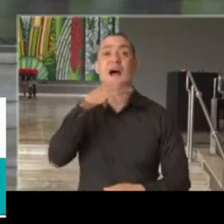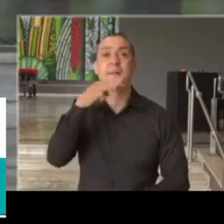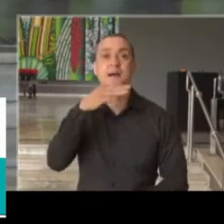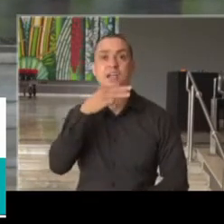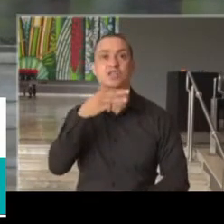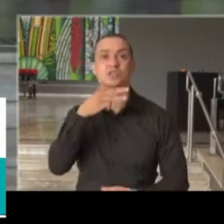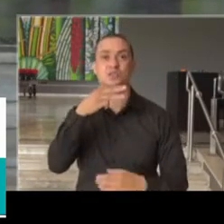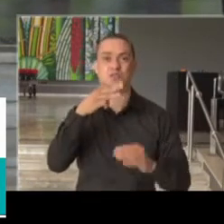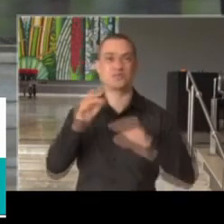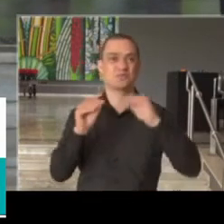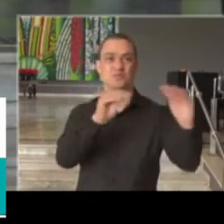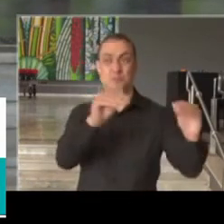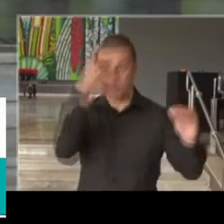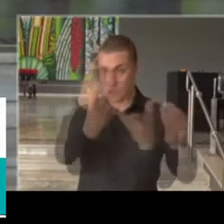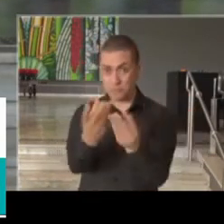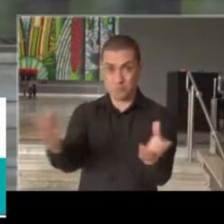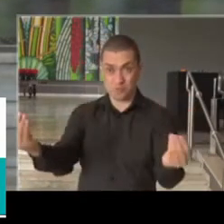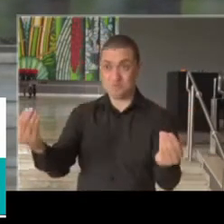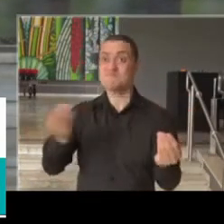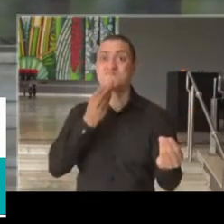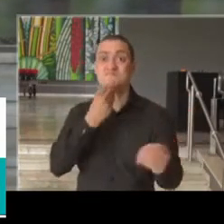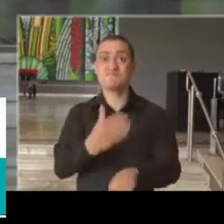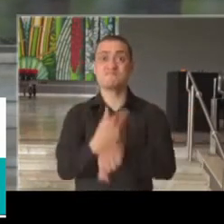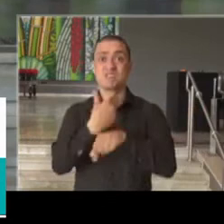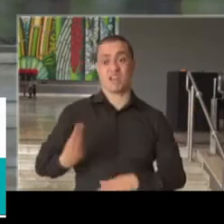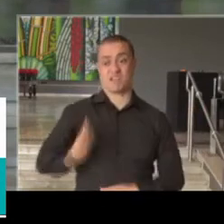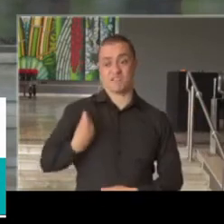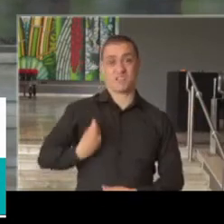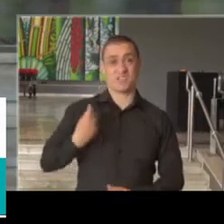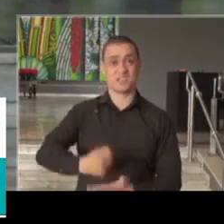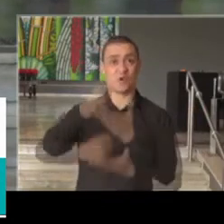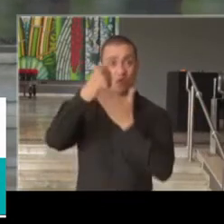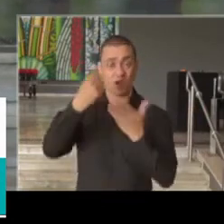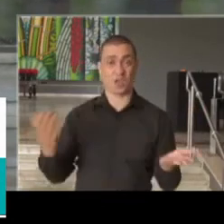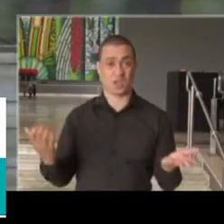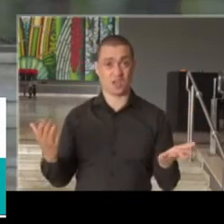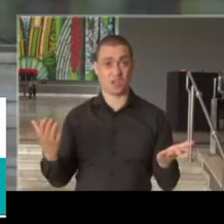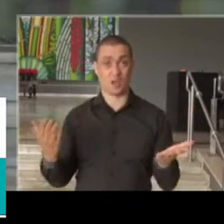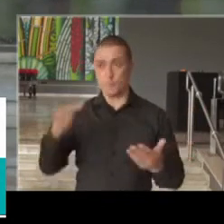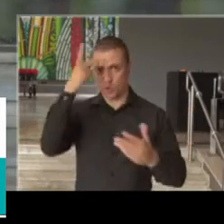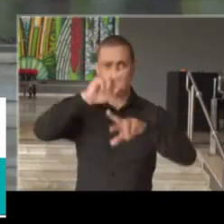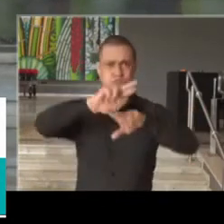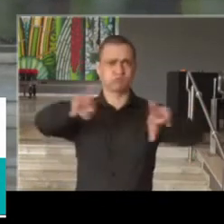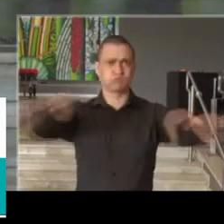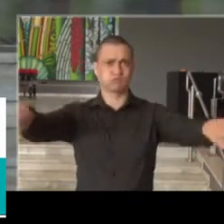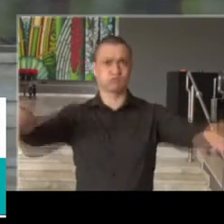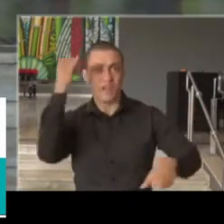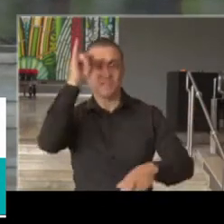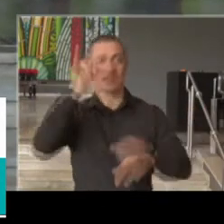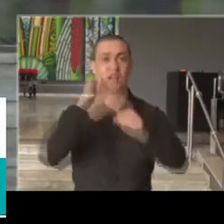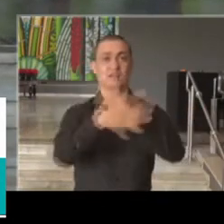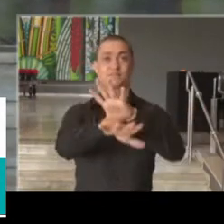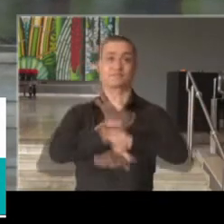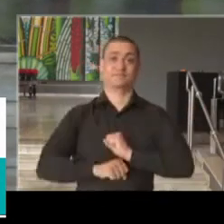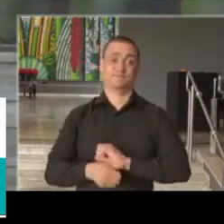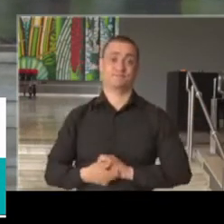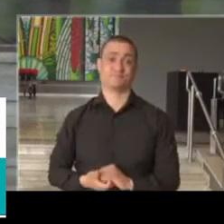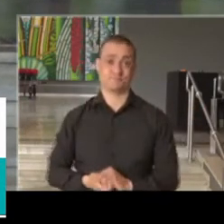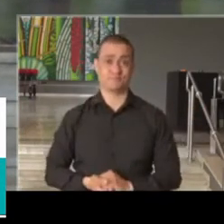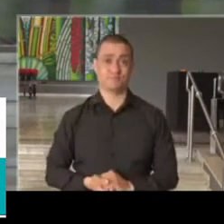milhares de brasileiros de preservarem suas vidas e milhões de brasileiros de serem infectados com a